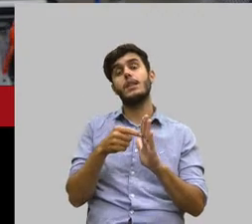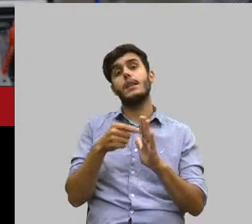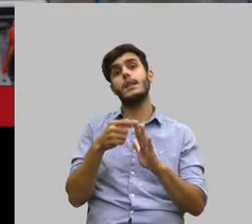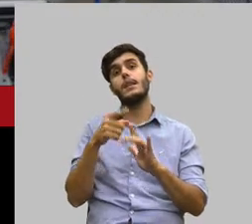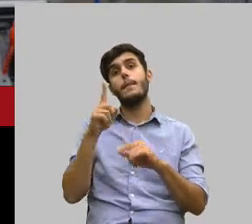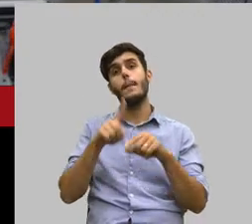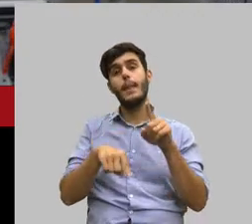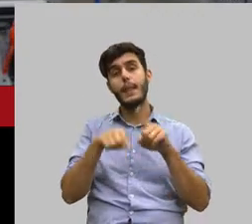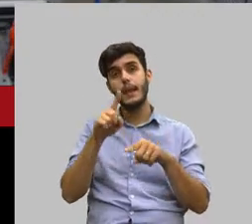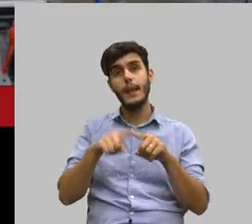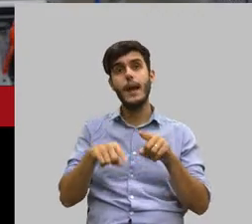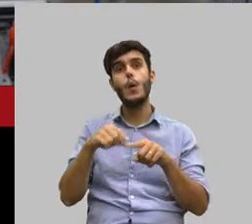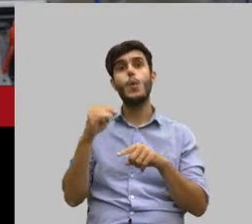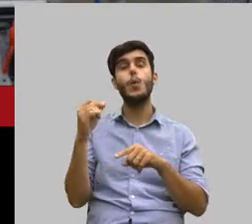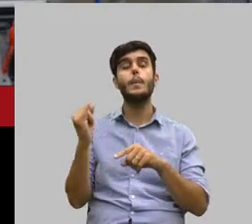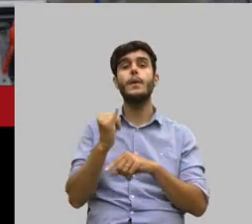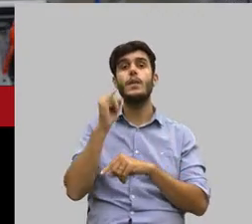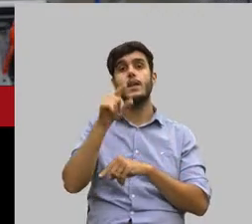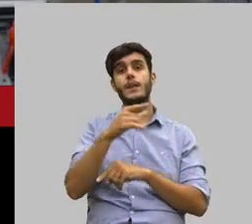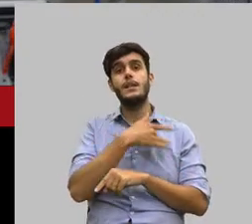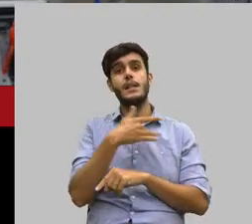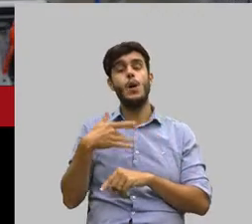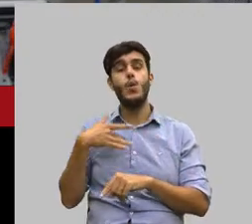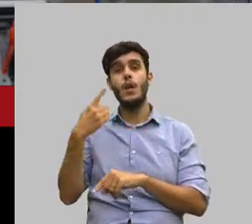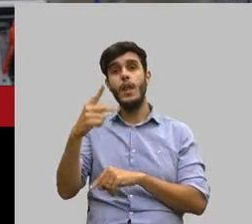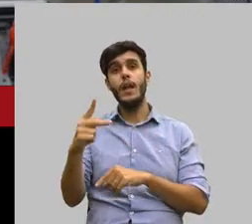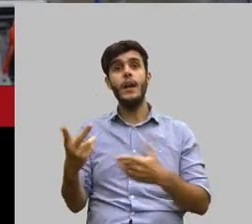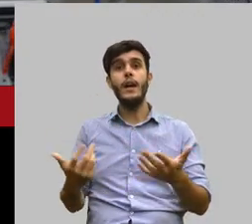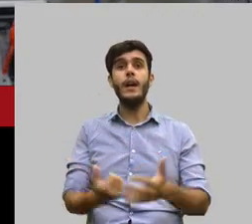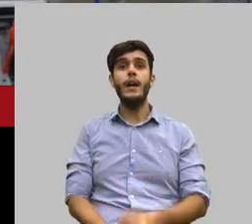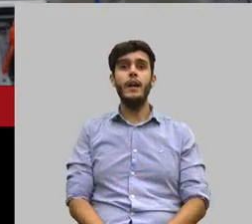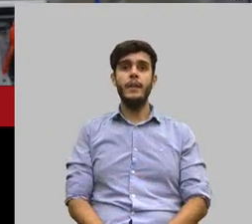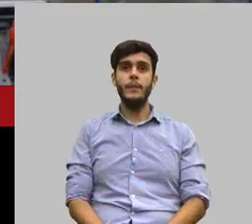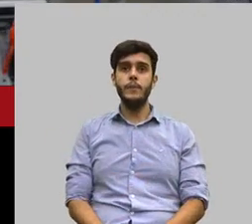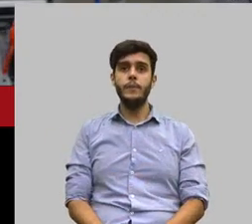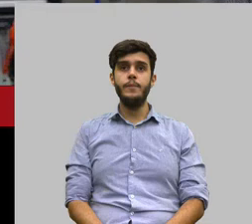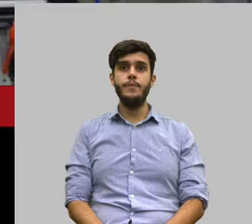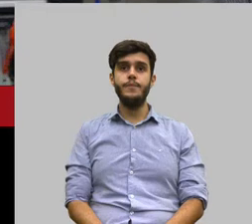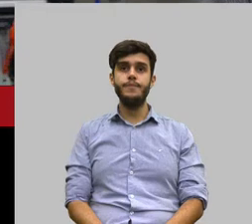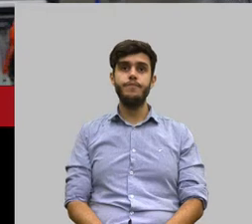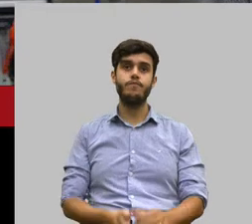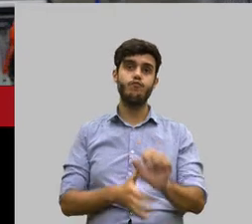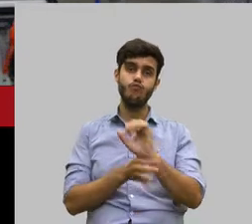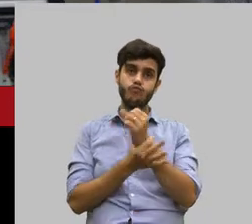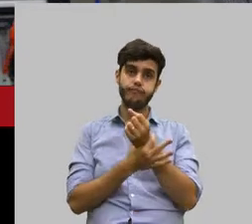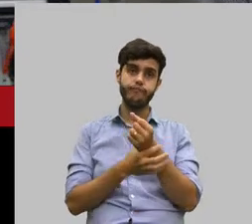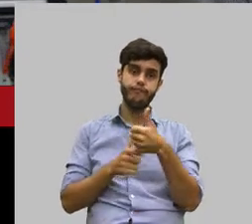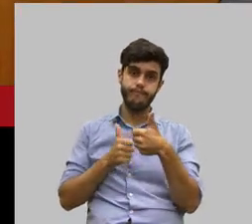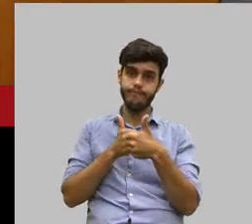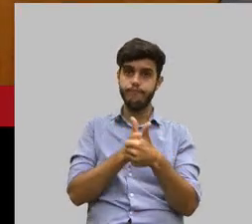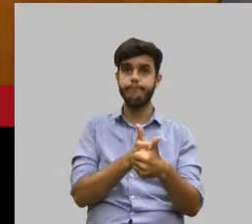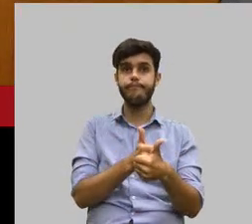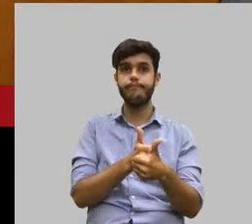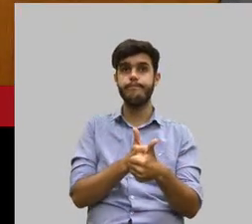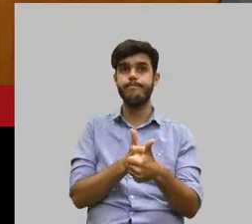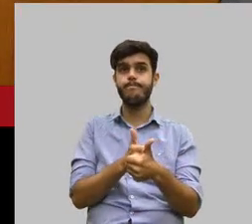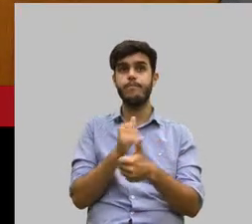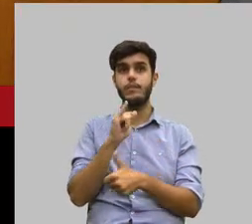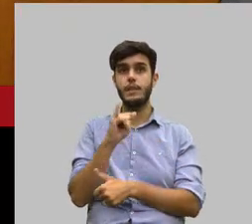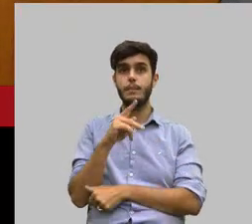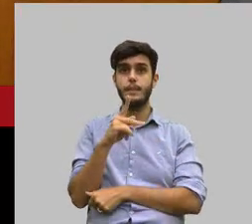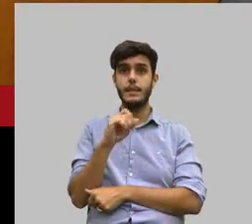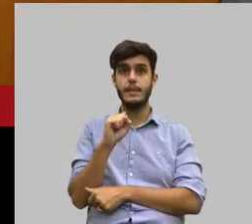importante de de saúde de retaguarda de retaguarda isso de retaguarda que é o ipseng